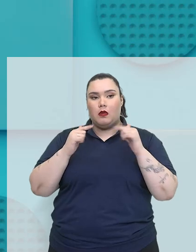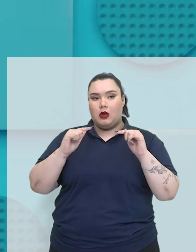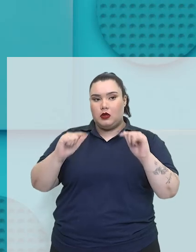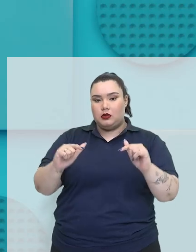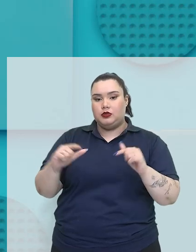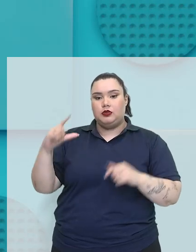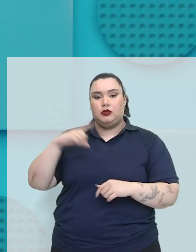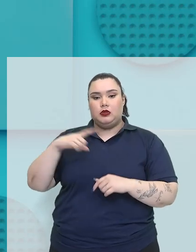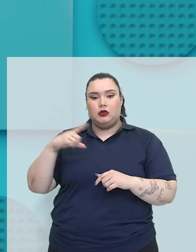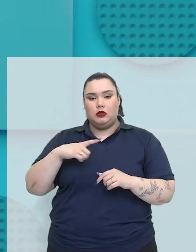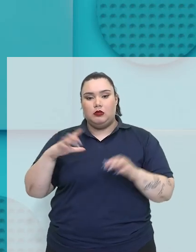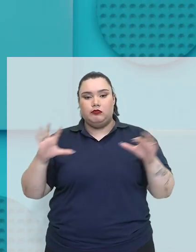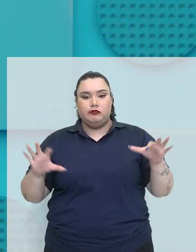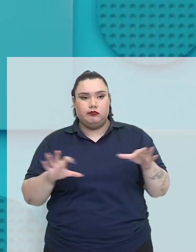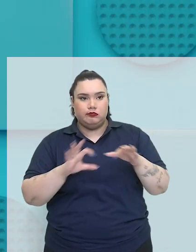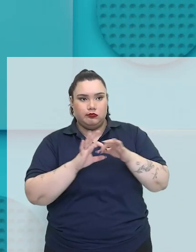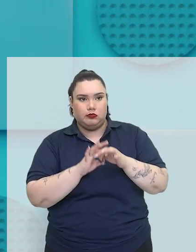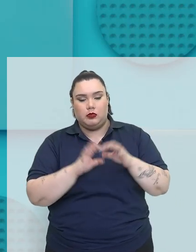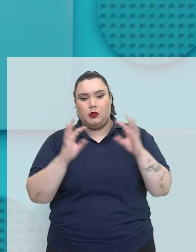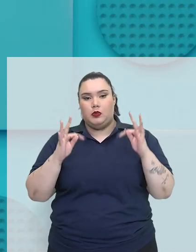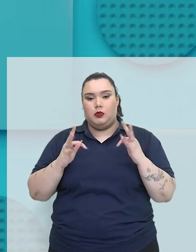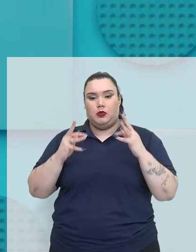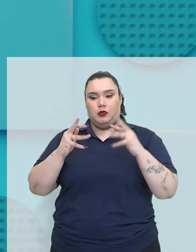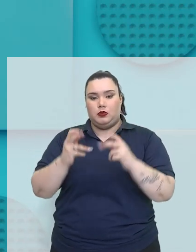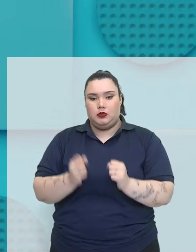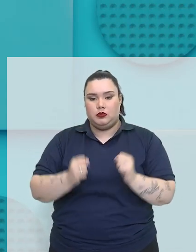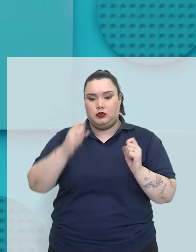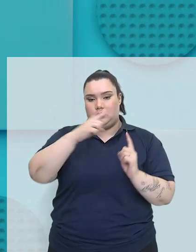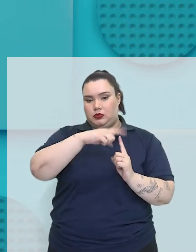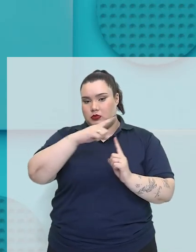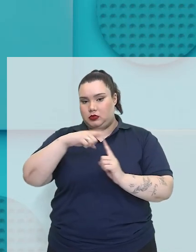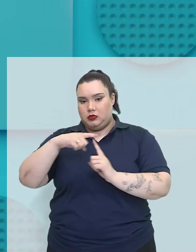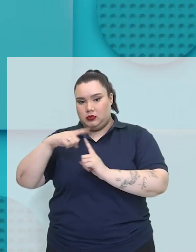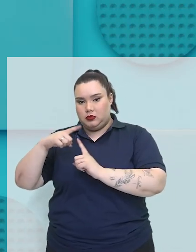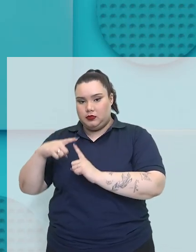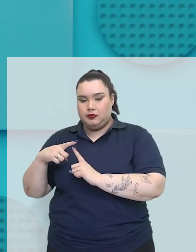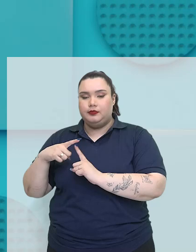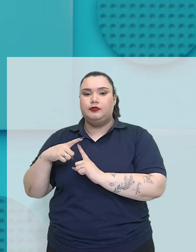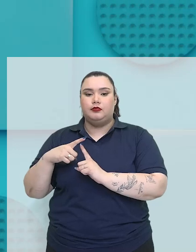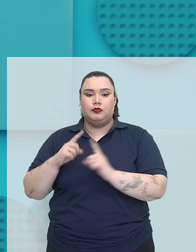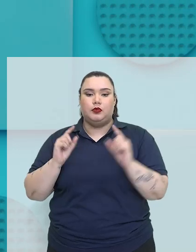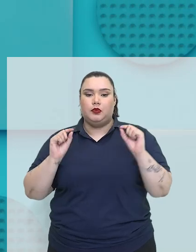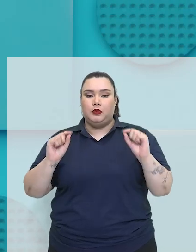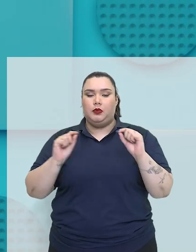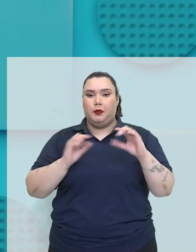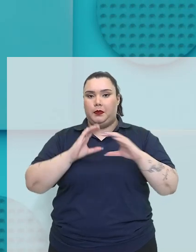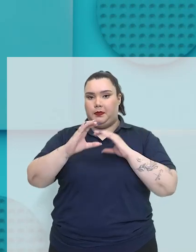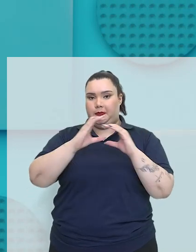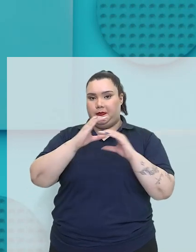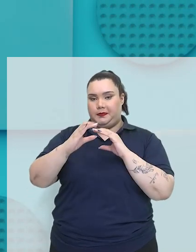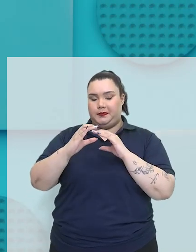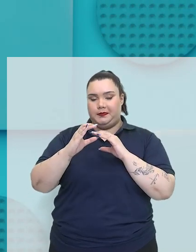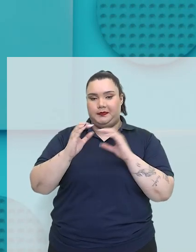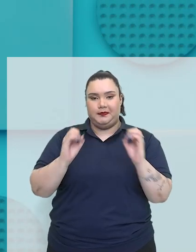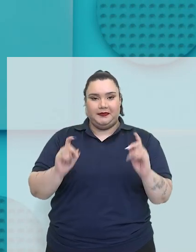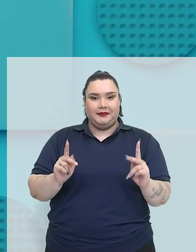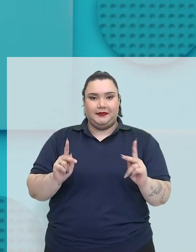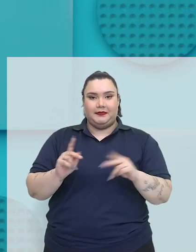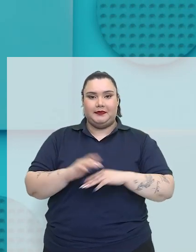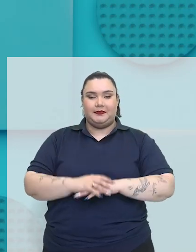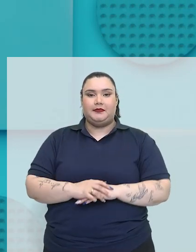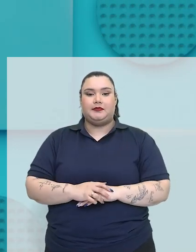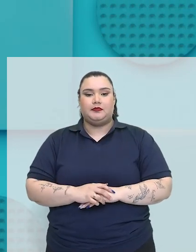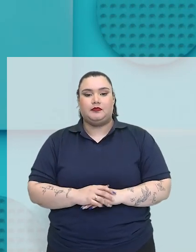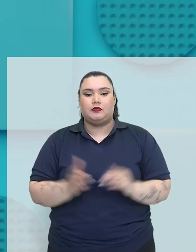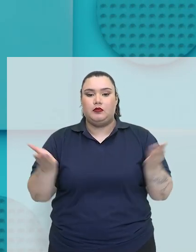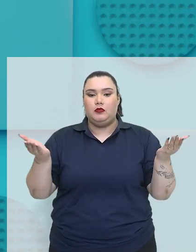ela está incluída em todas essas formas de comunicação, certo?